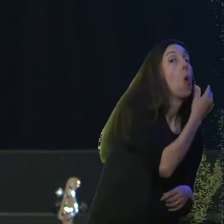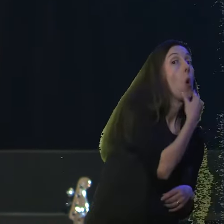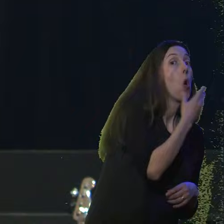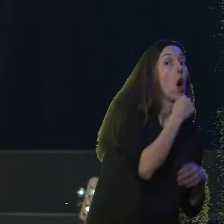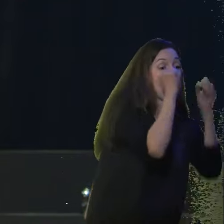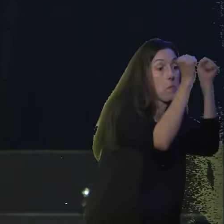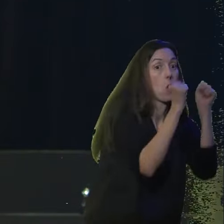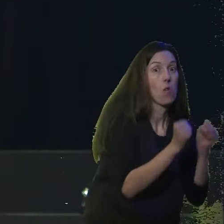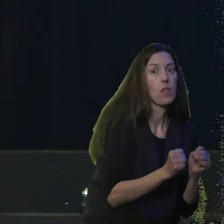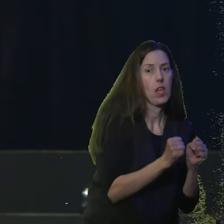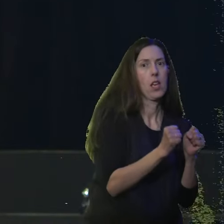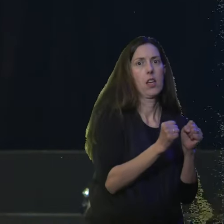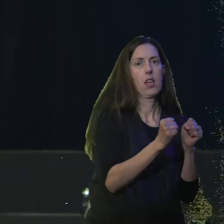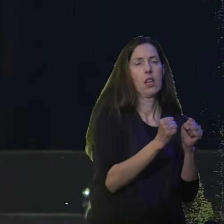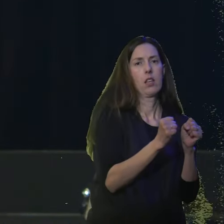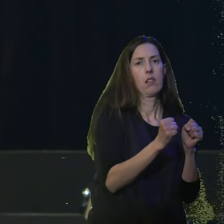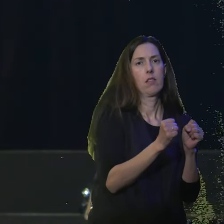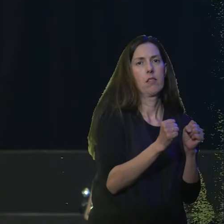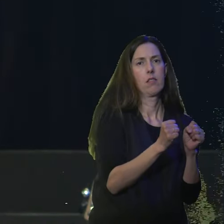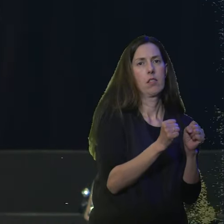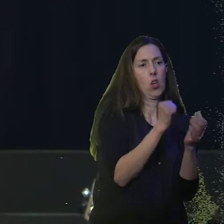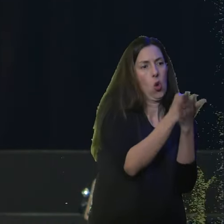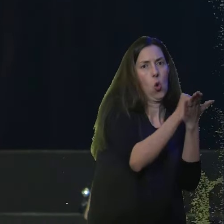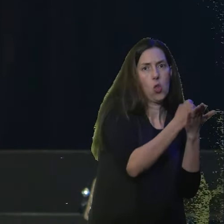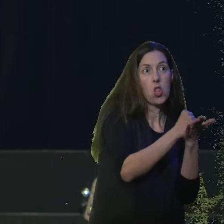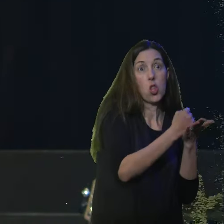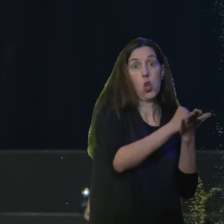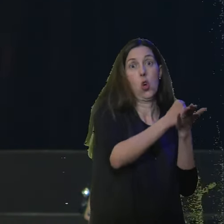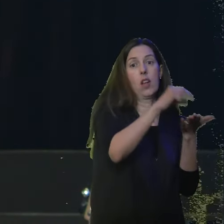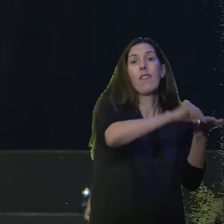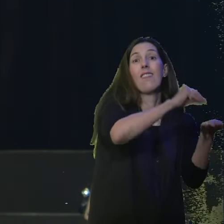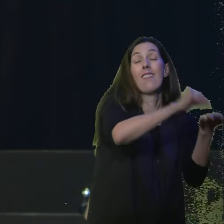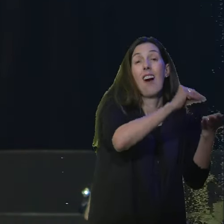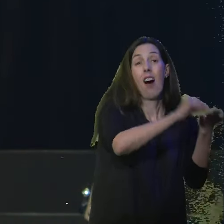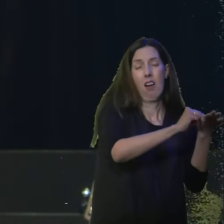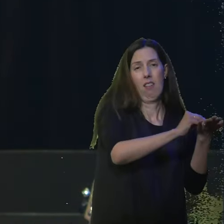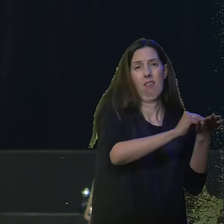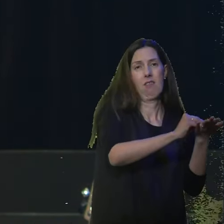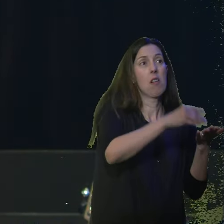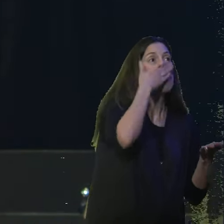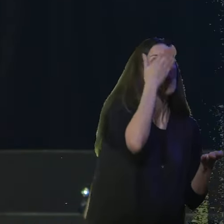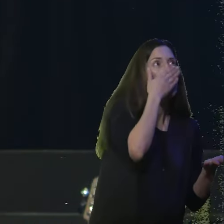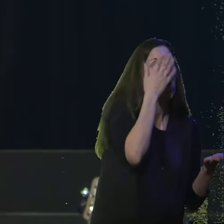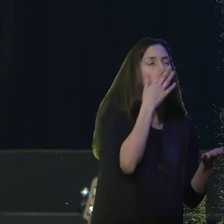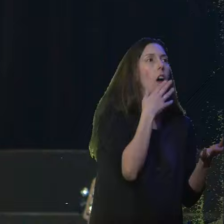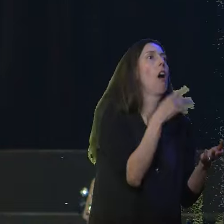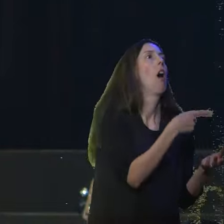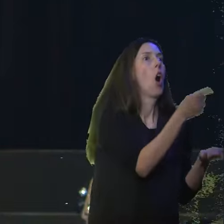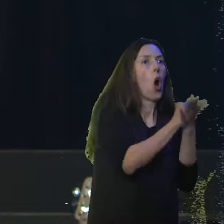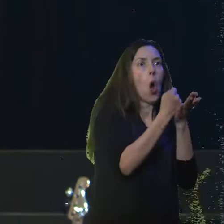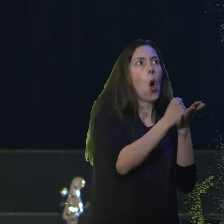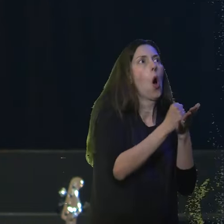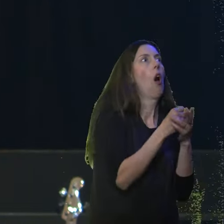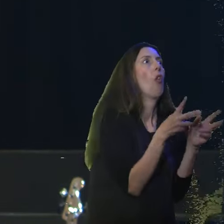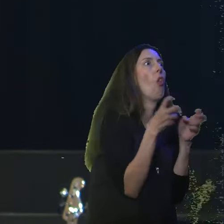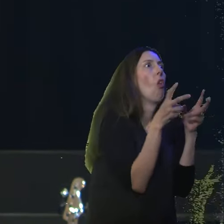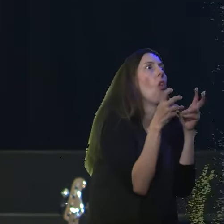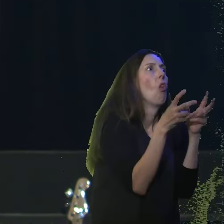poder de não se, tem todo esse não poder, tem toda essa irresponsabilidade, não consegue se controlar na frente